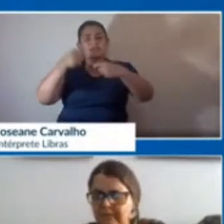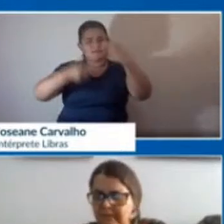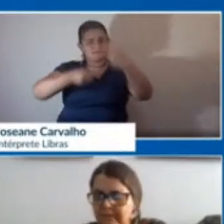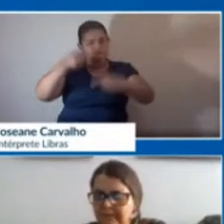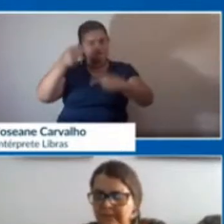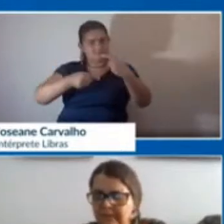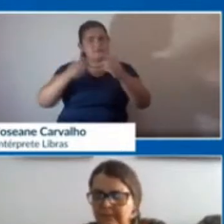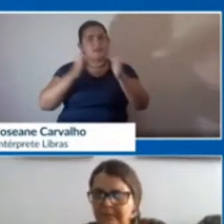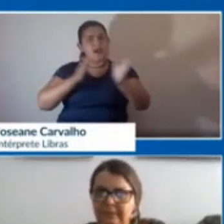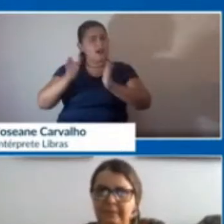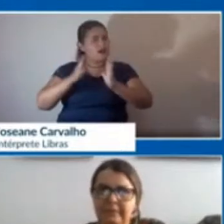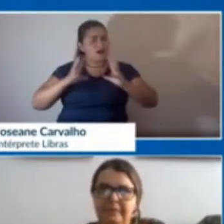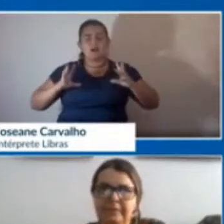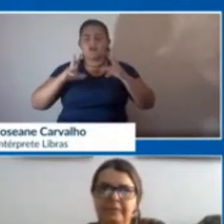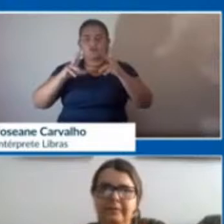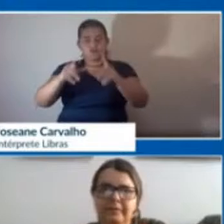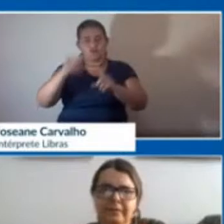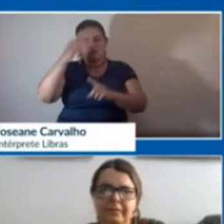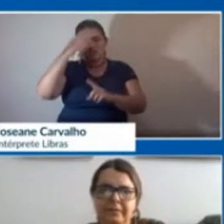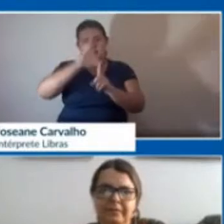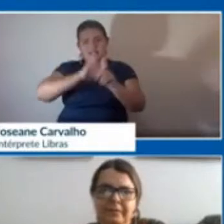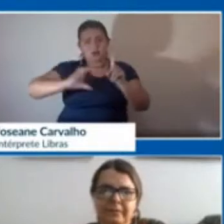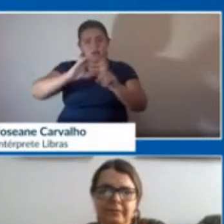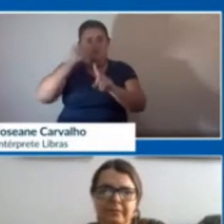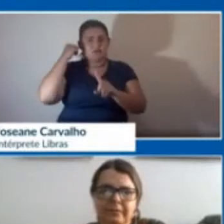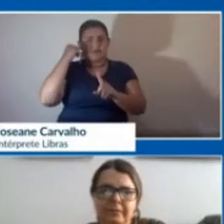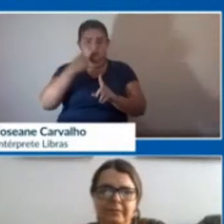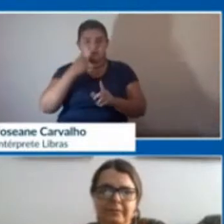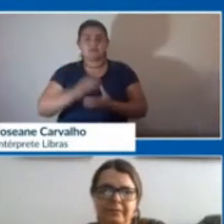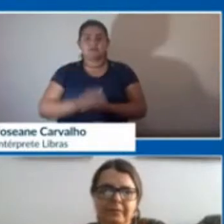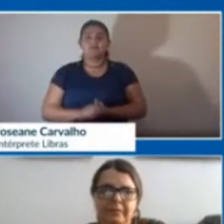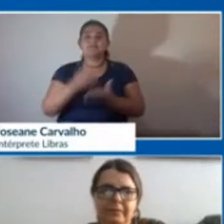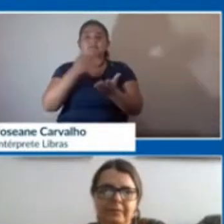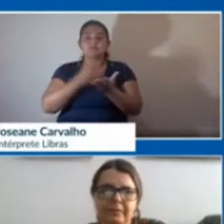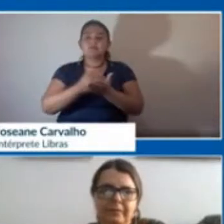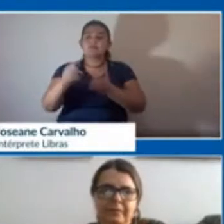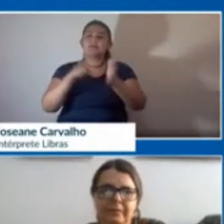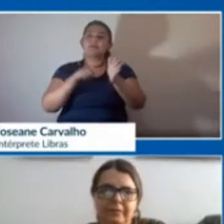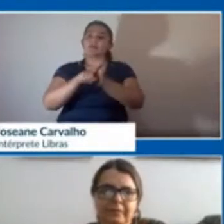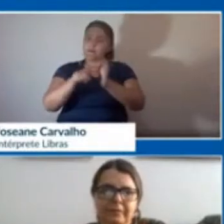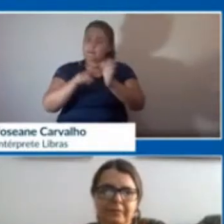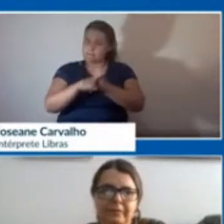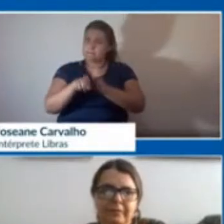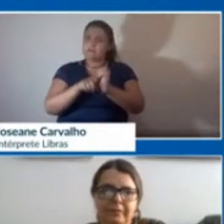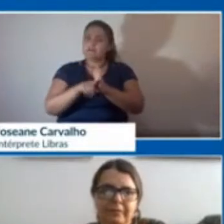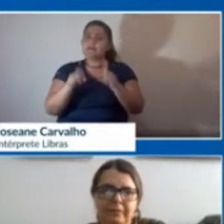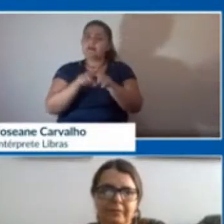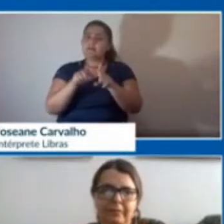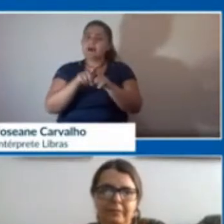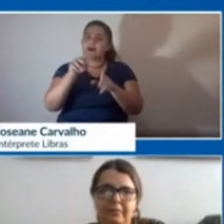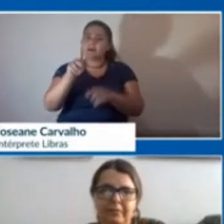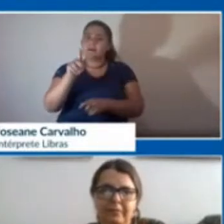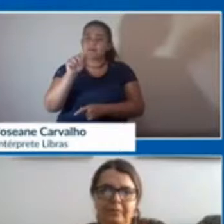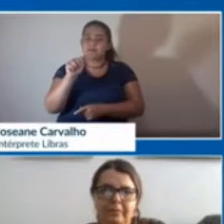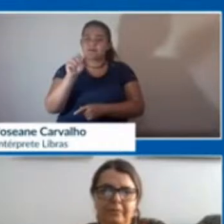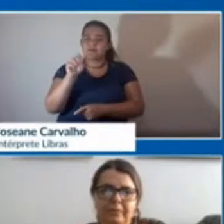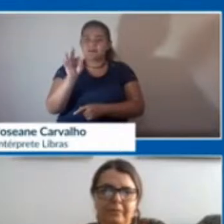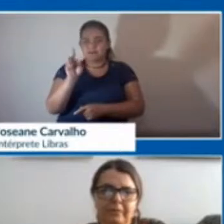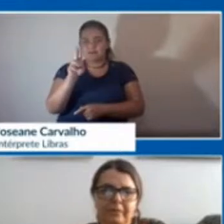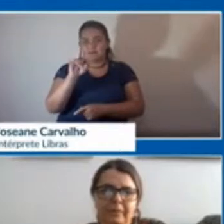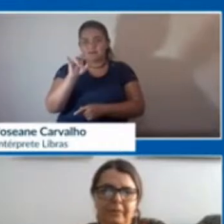meio acessível de informação. Bom, vou começar com as perguntas, vou começar já com a Patrícia, que falou um pouquinho